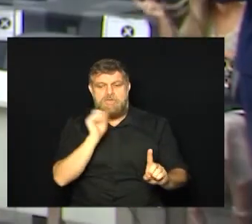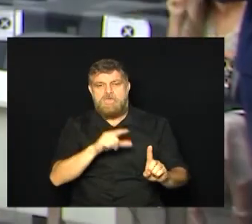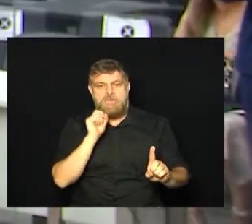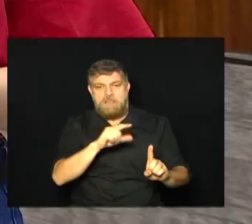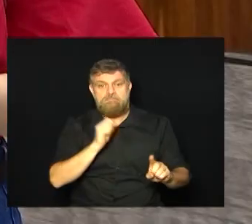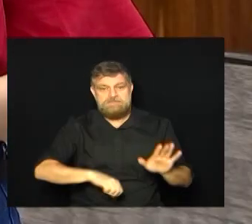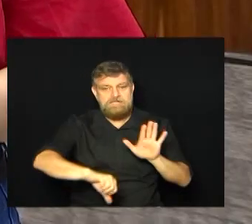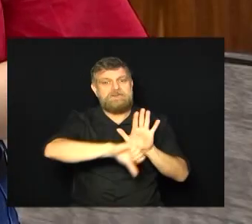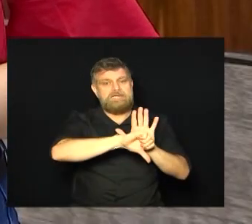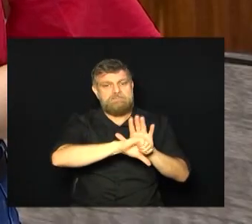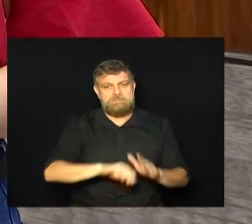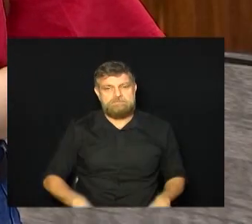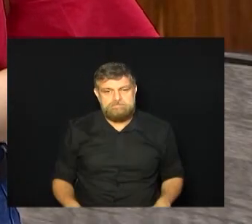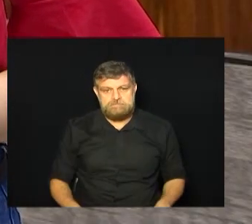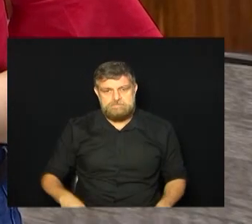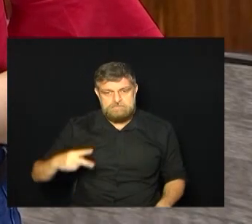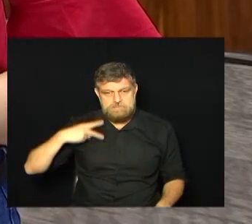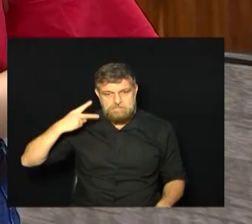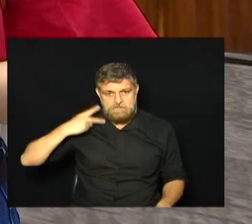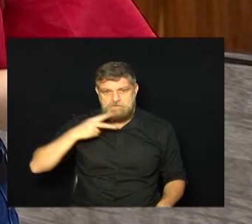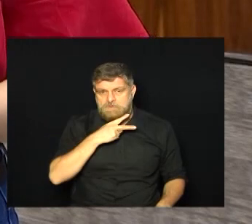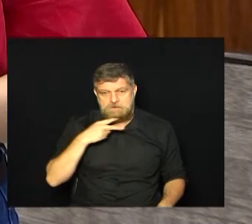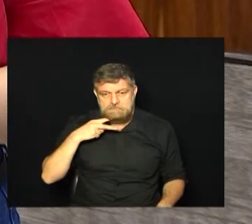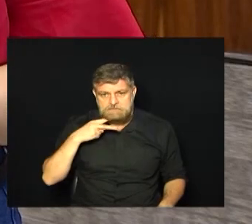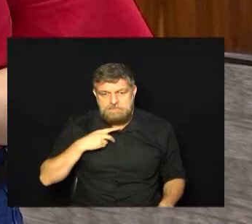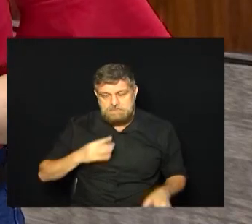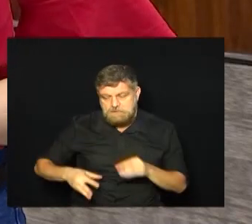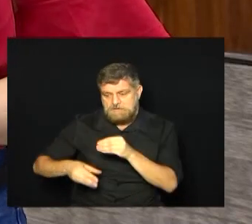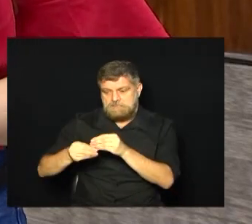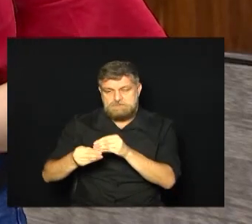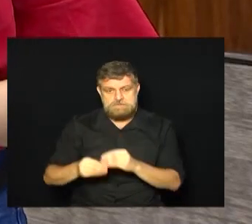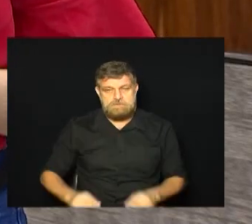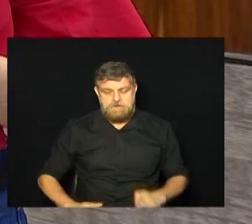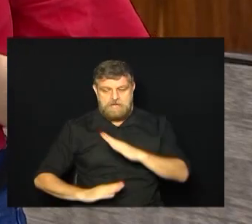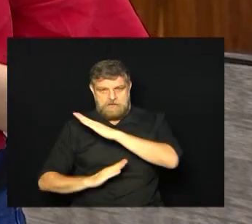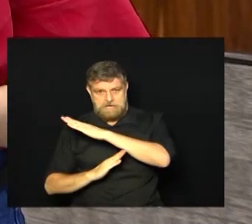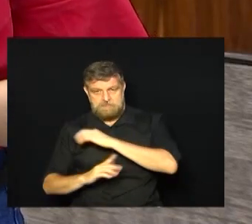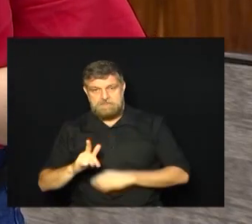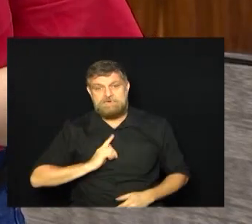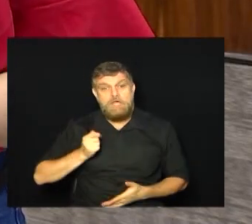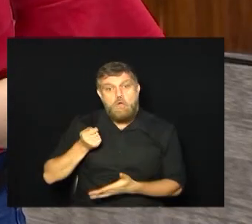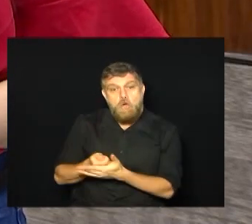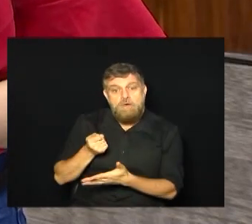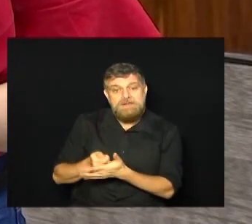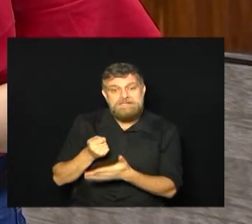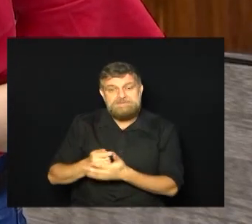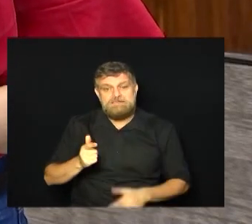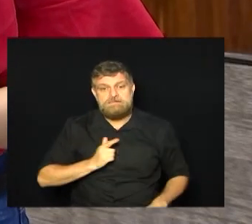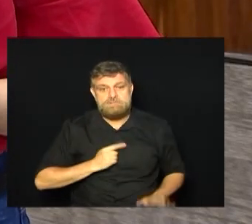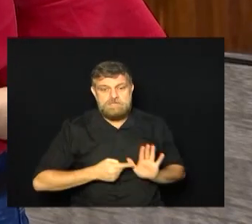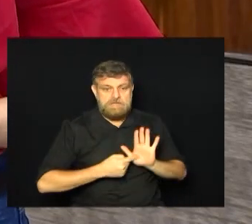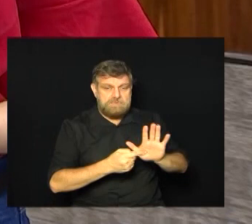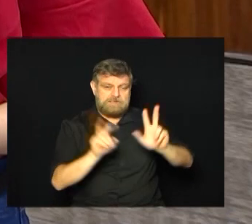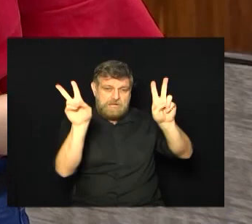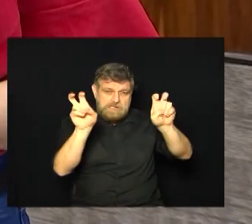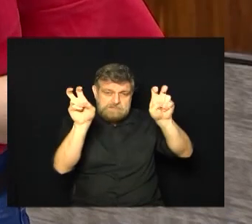se tornar crime. O vereador Permínio acrescentou que a Câmara Municipal de Campinas tem a obrigação de levantar essa bandeira